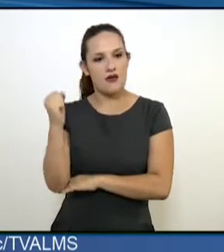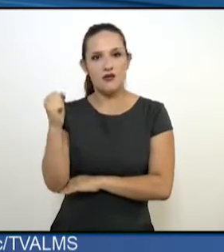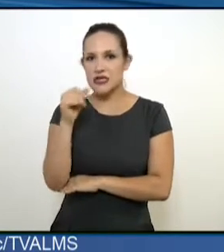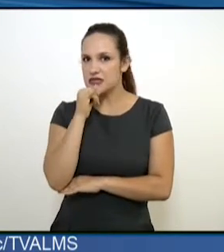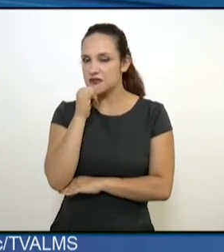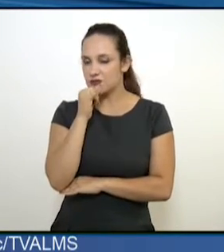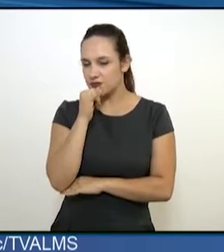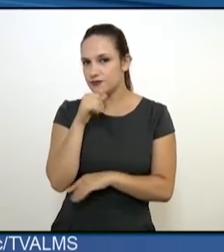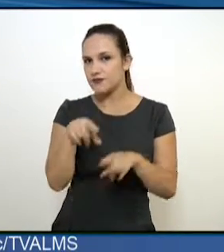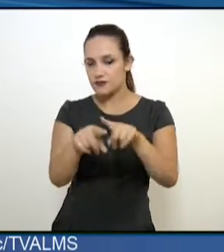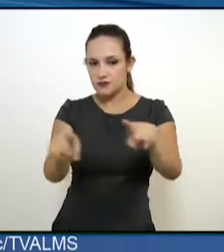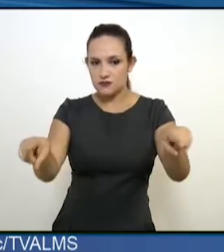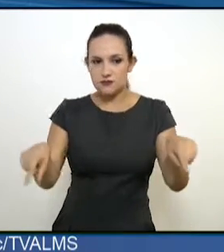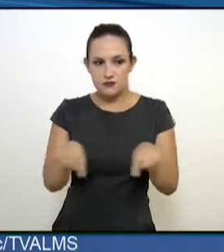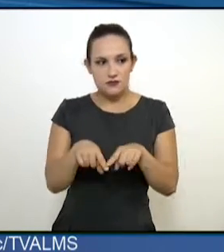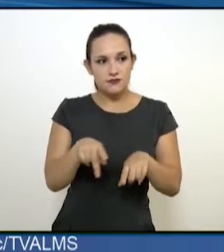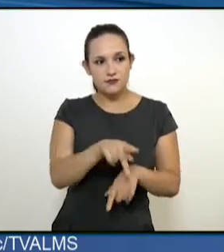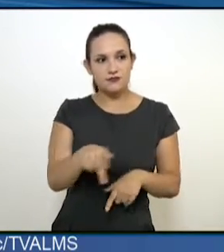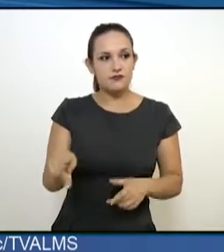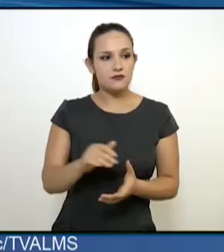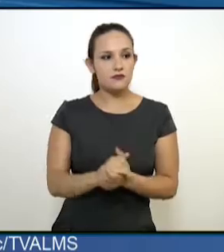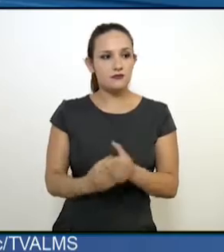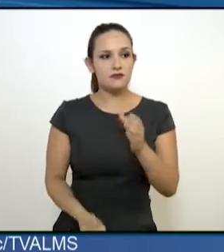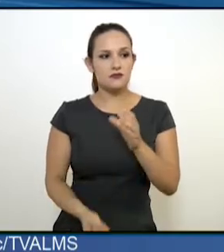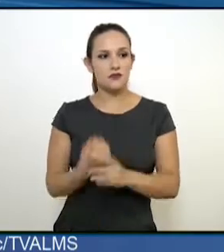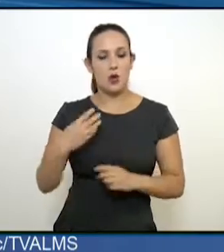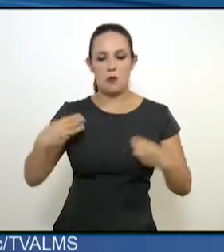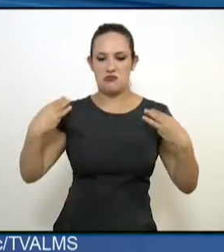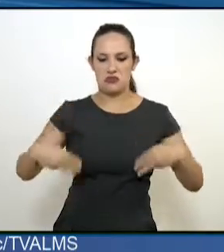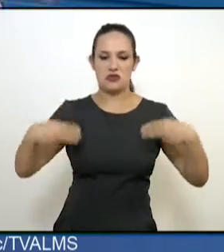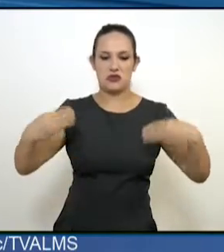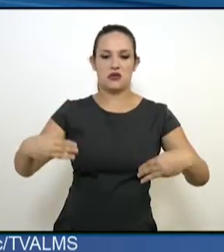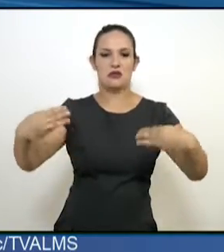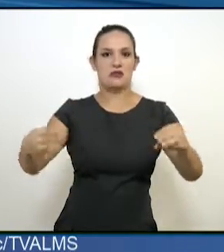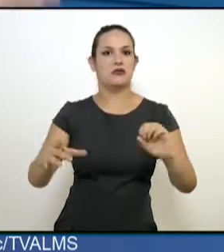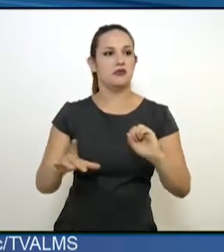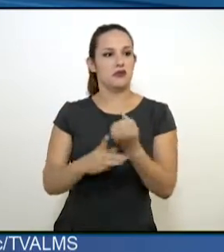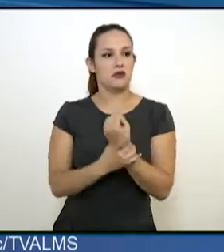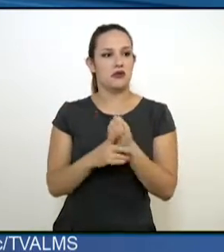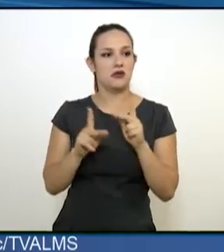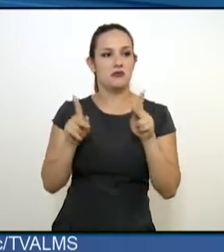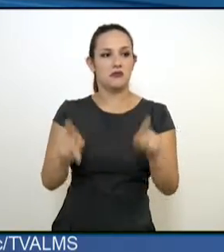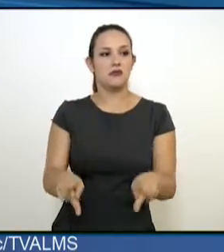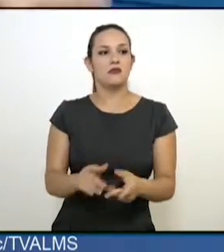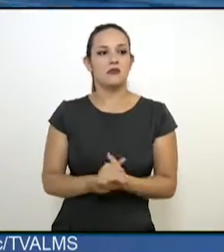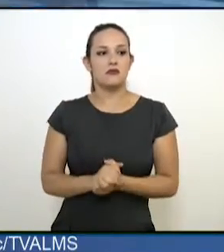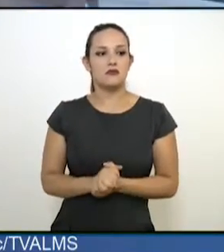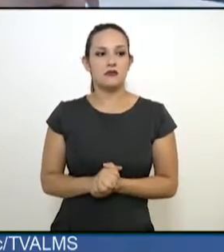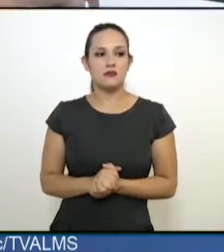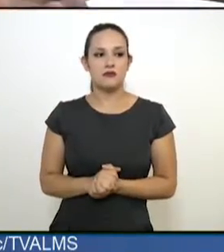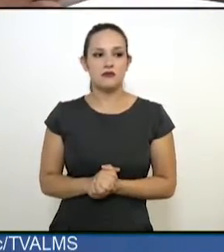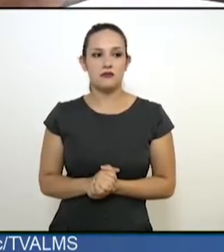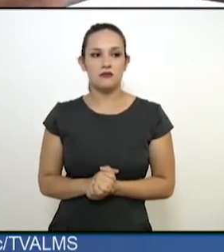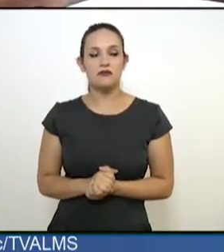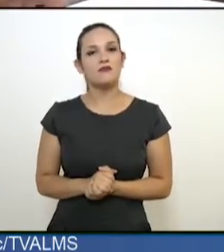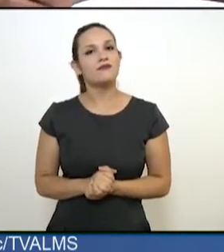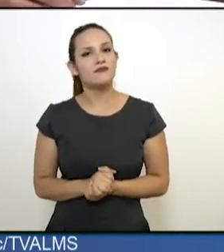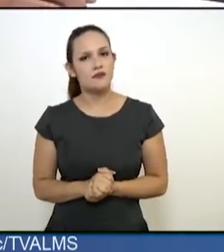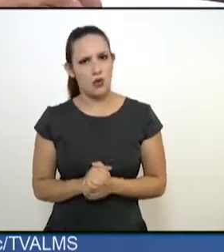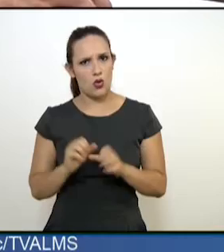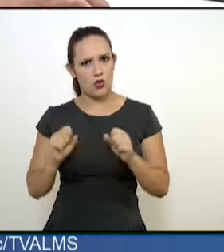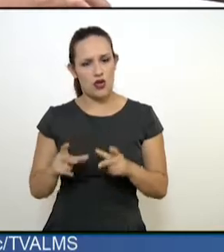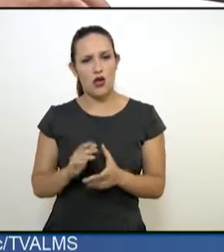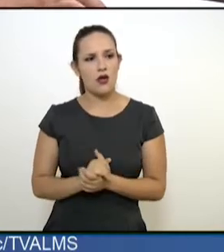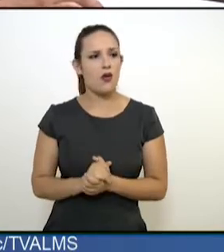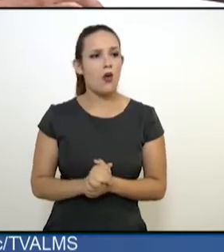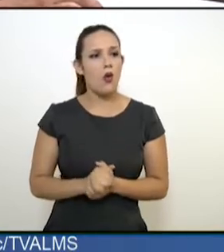presidência, cria-se também o Ministério da Segurança Pública, esvaziando o Ministério da Justiça, que o ministro da